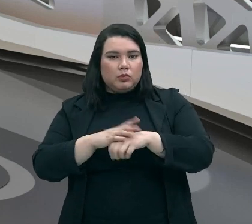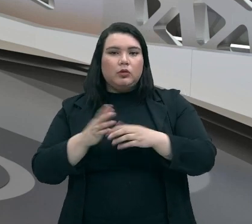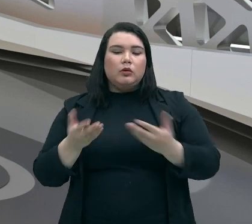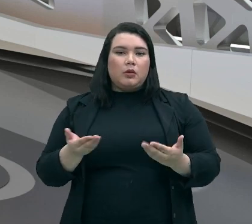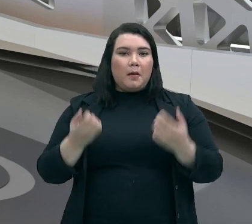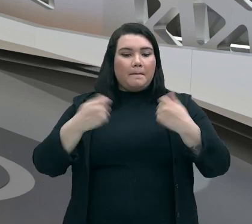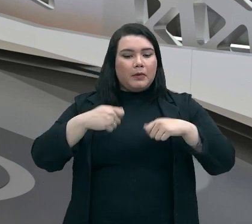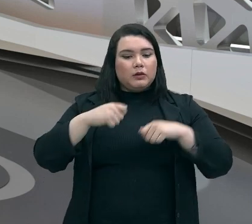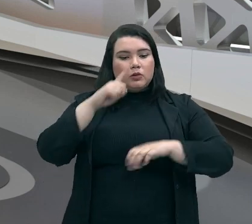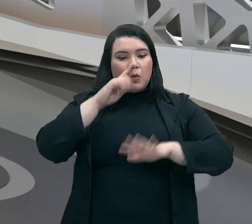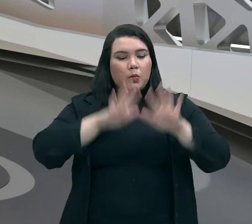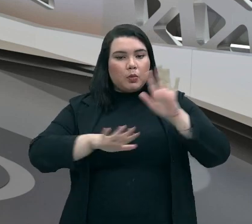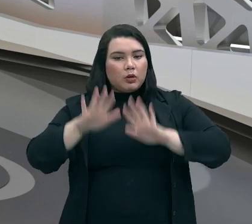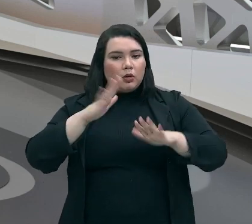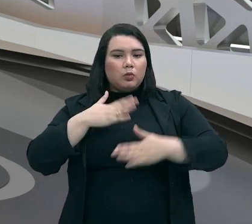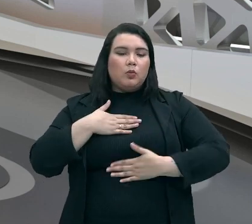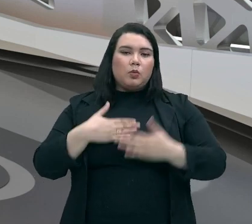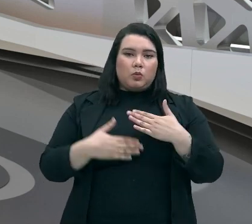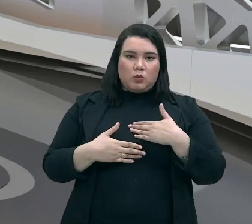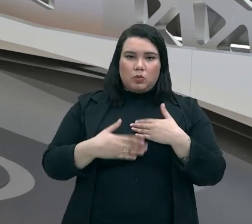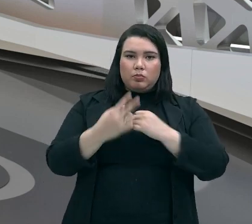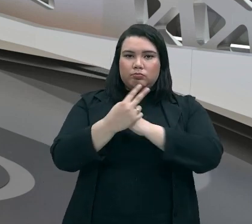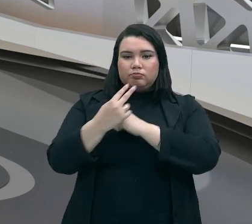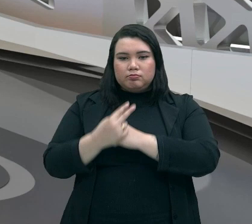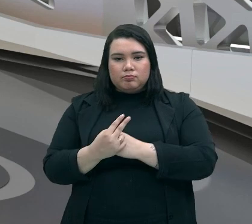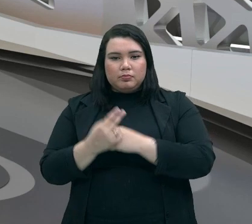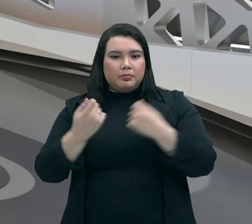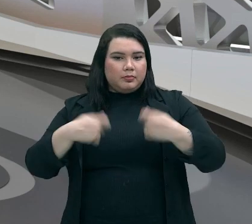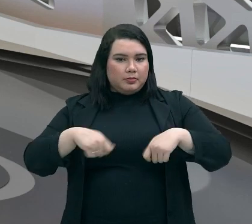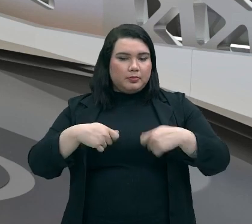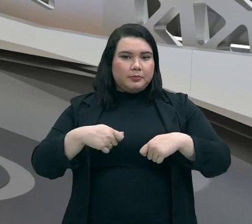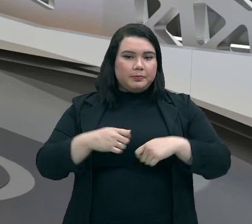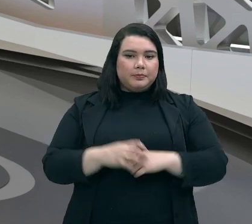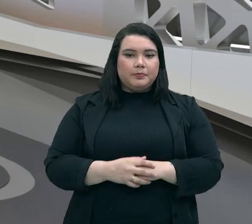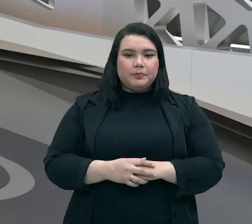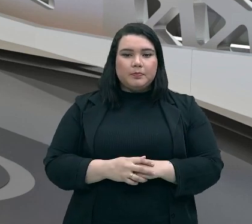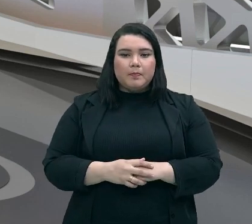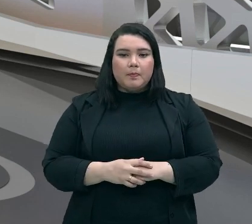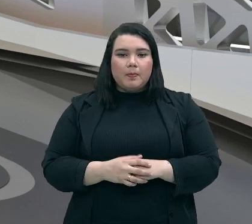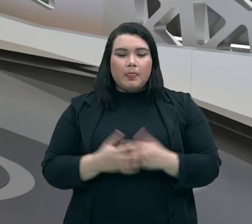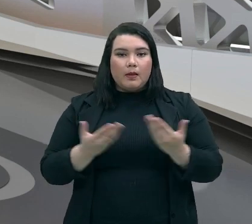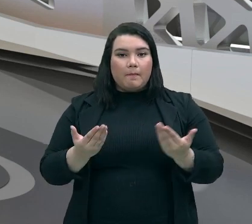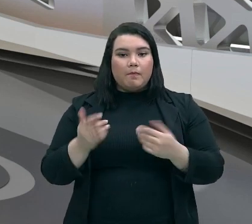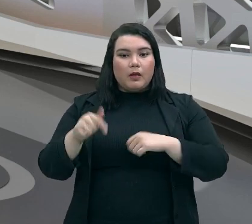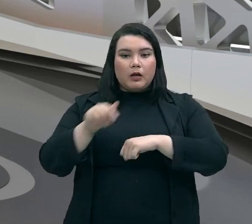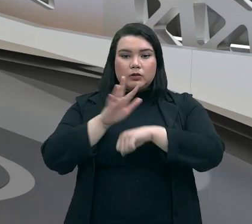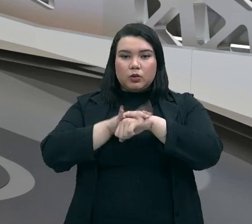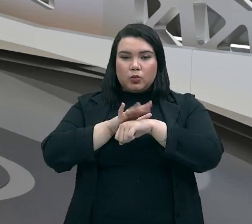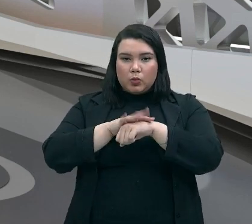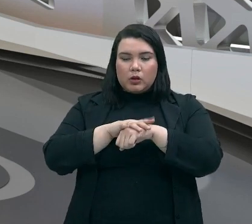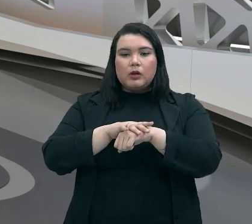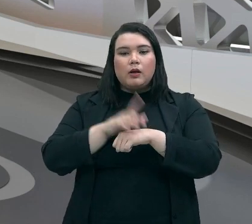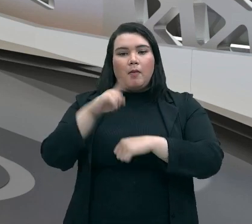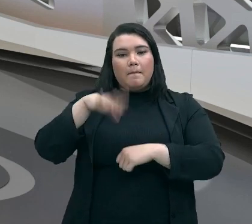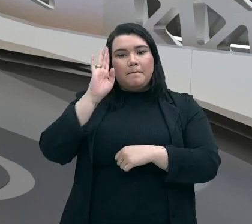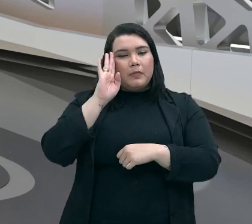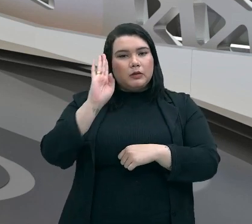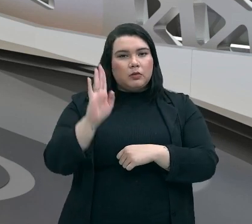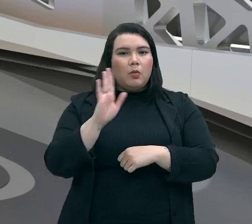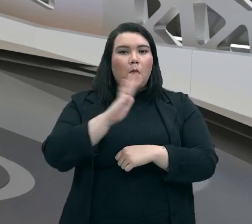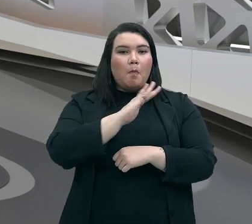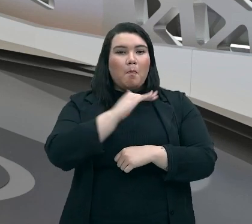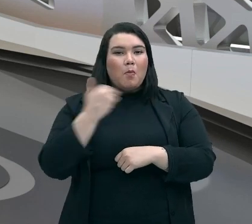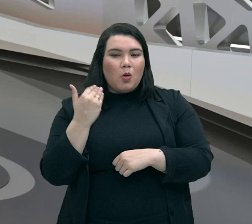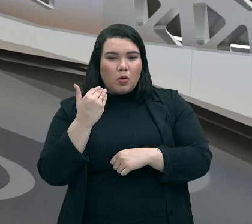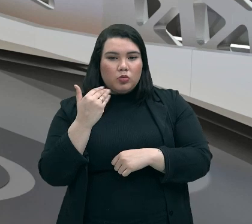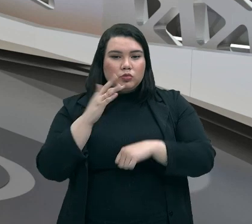for controlada, entendeu? Então, é preciso ter bastante cuidado, certo? Então, a pneumonia, ela é a principal razão de morte